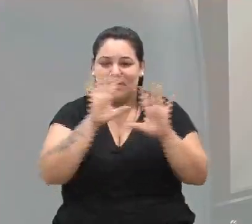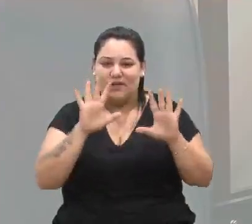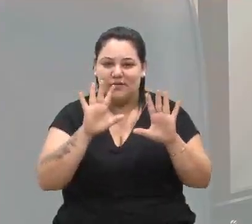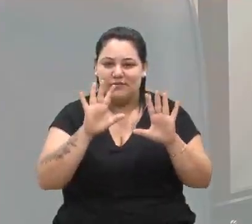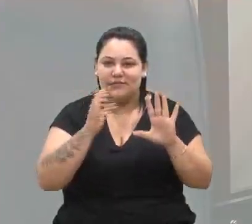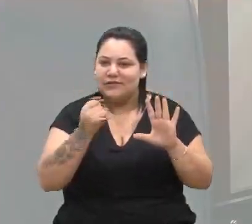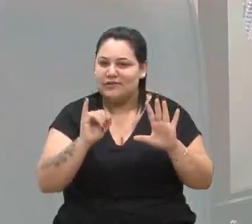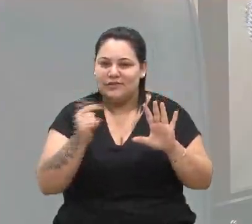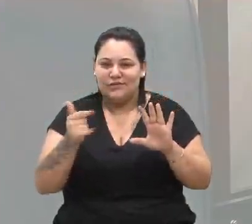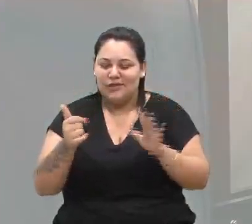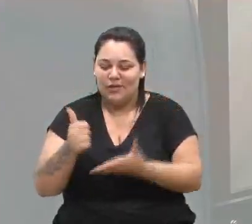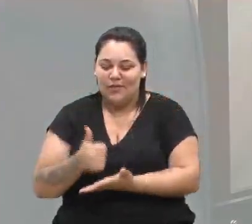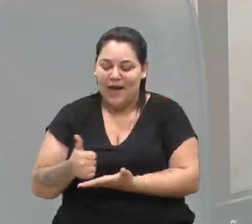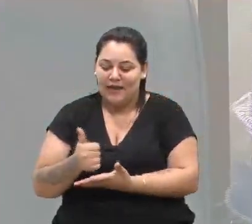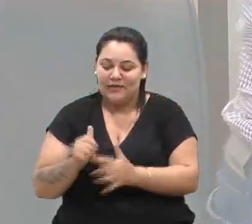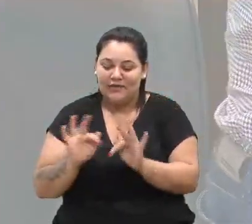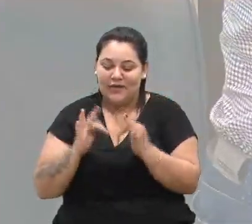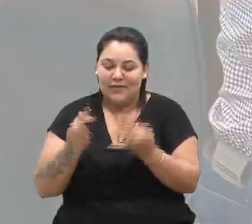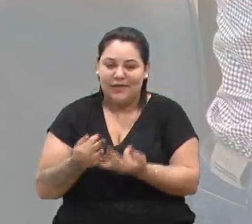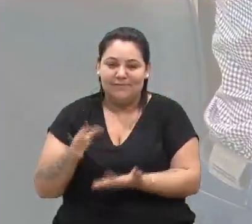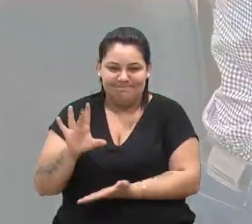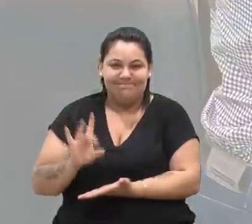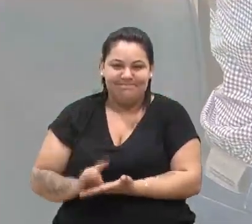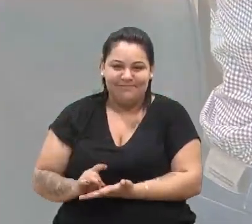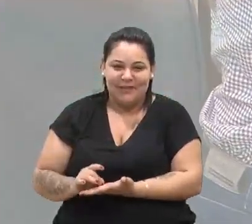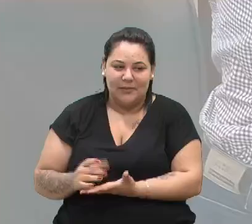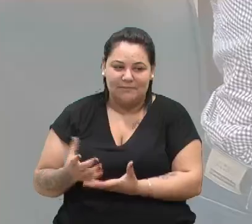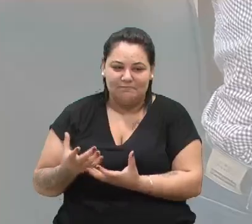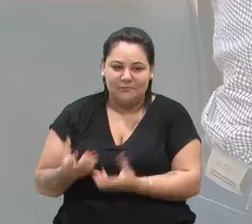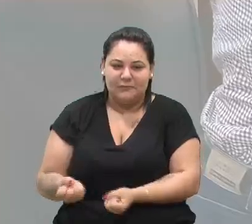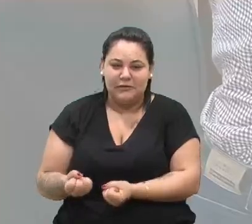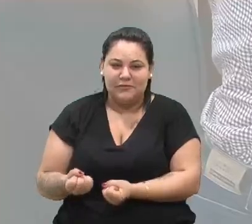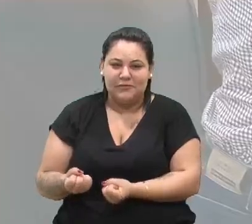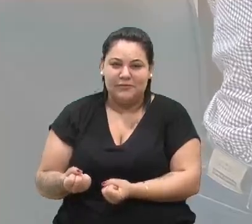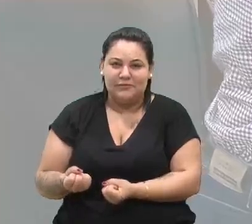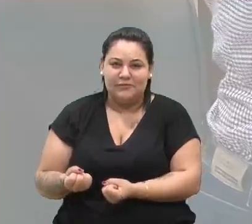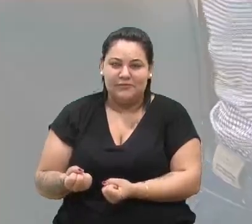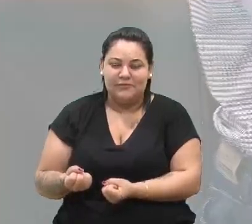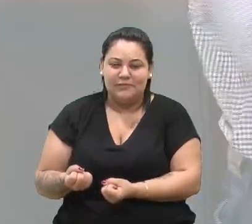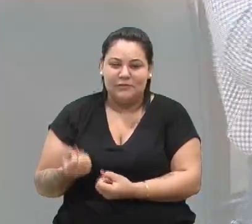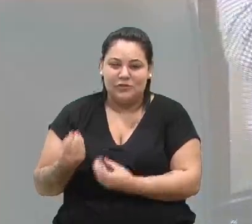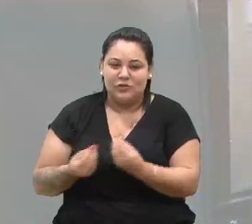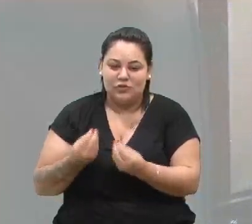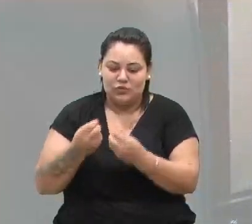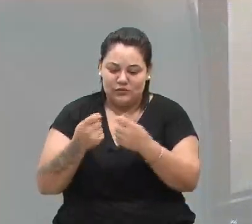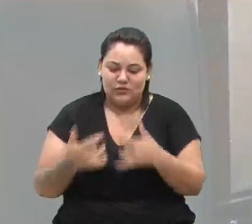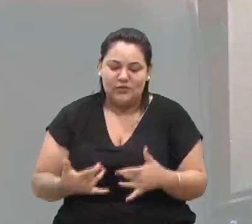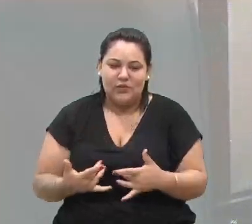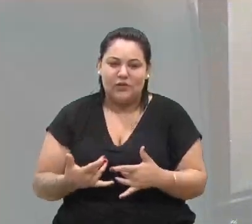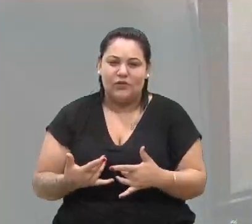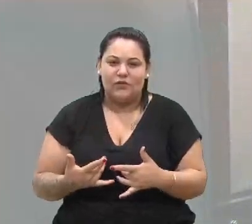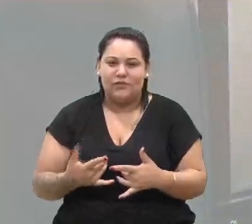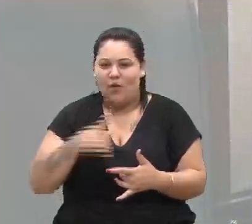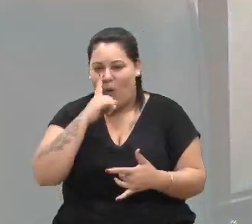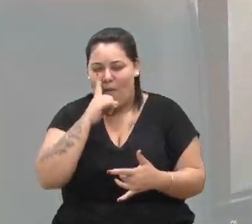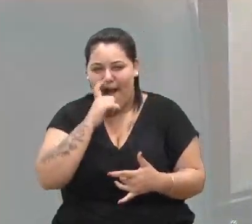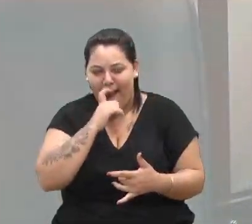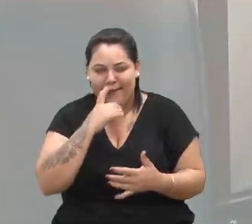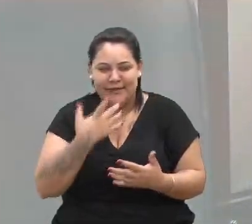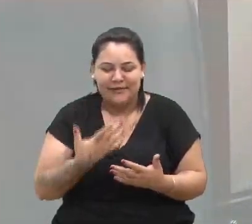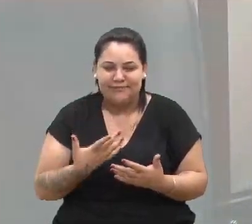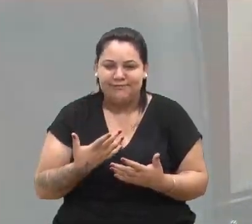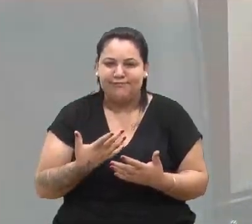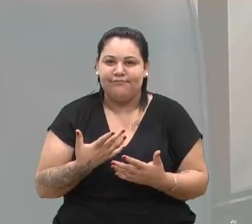não tem uma base familiar sólida, do DNA, como tu falou, dos teus pais. Eu